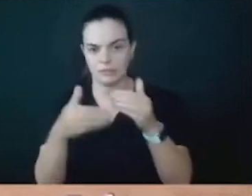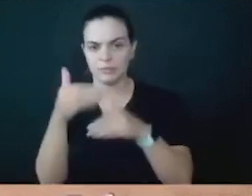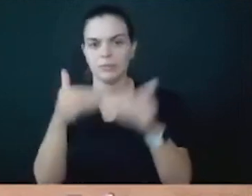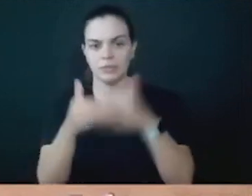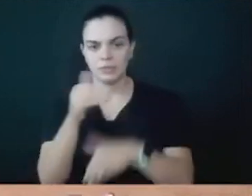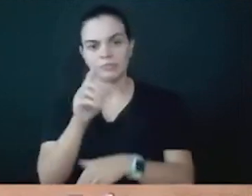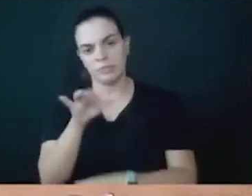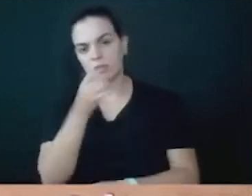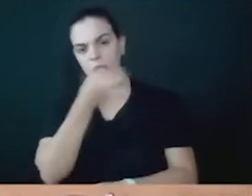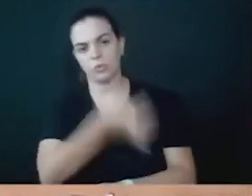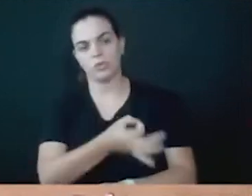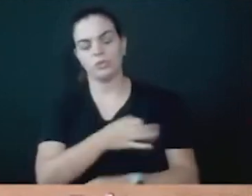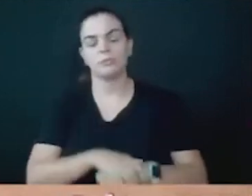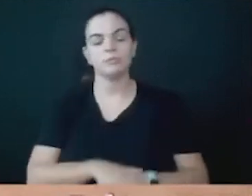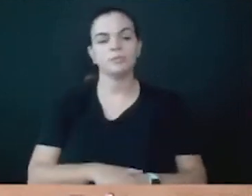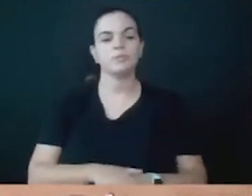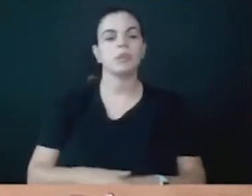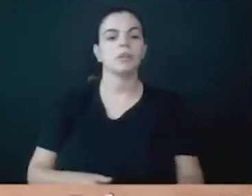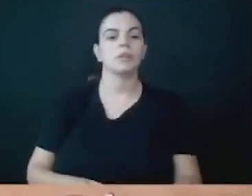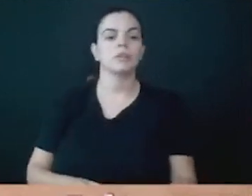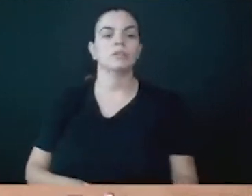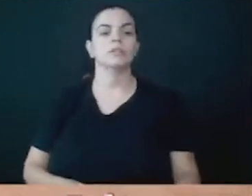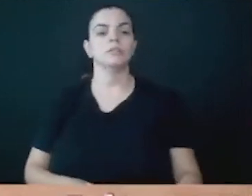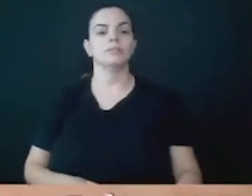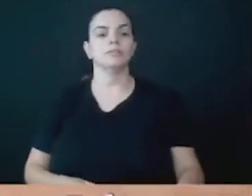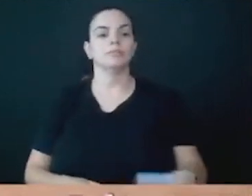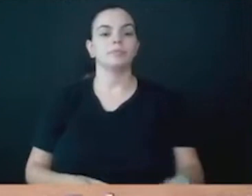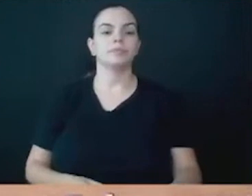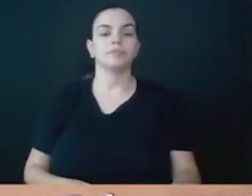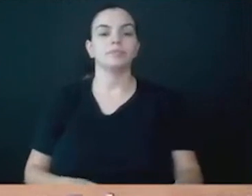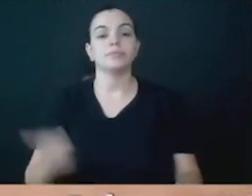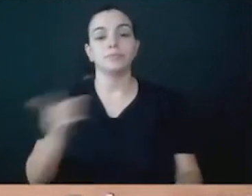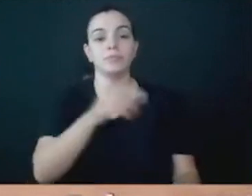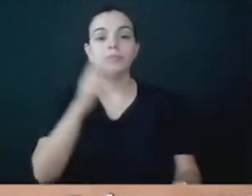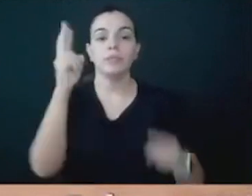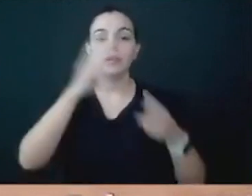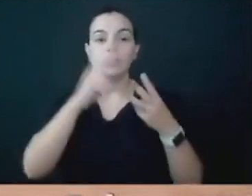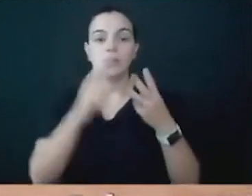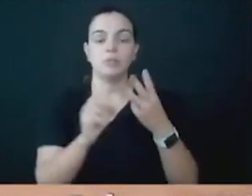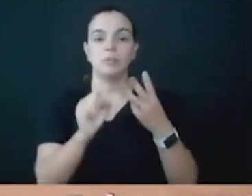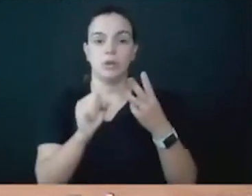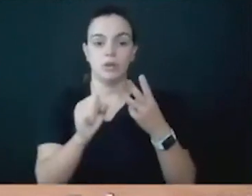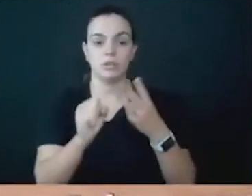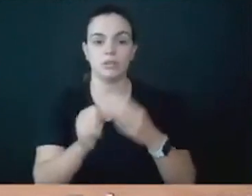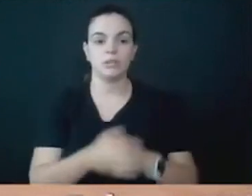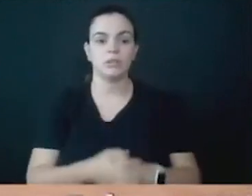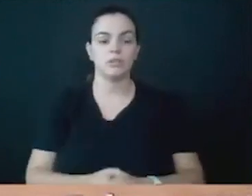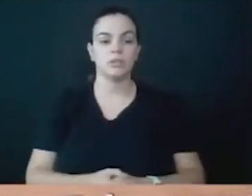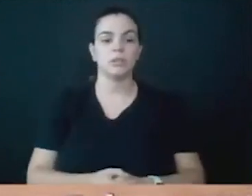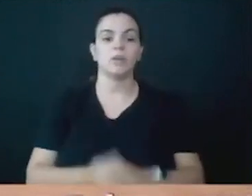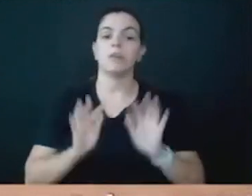eu passo, então, agora a devolutiva deste bloco, e nós não temos mais perguntas. Então, encerramos a participação do